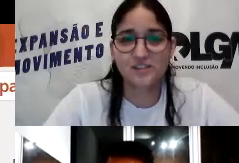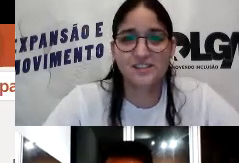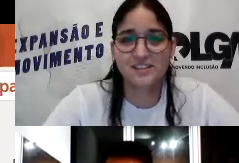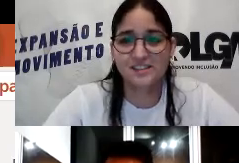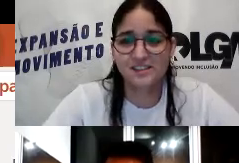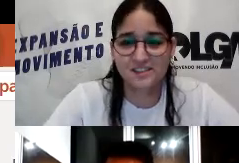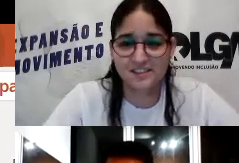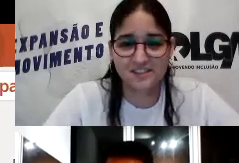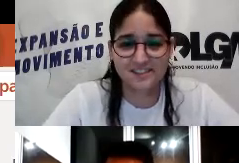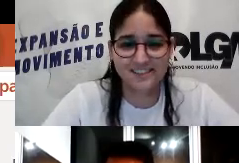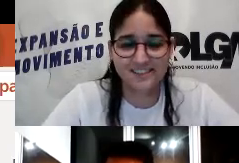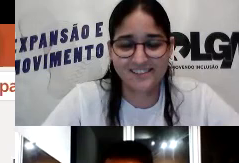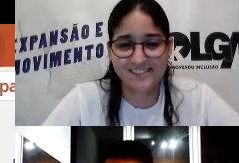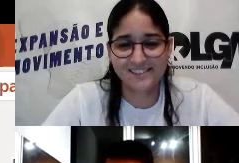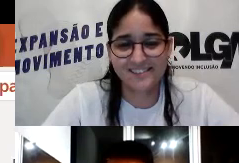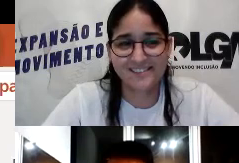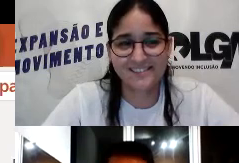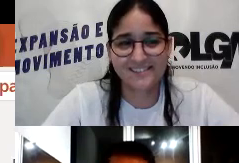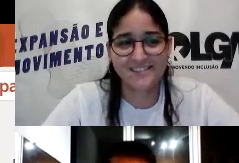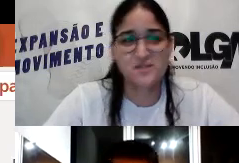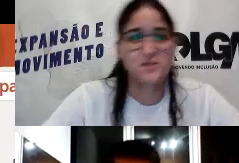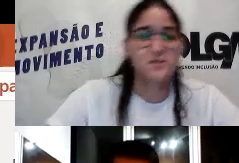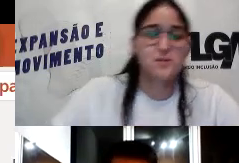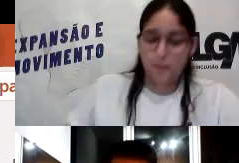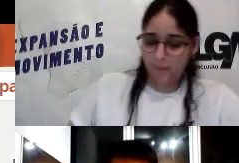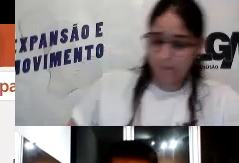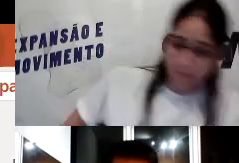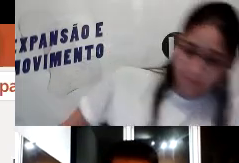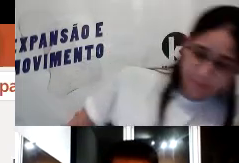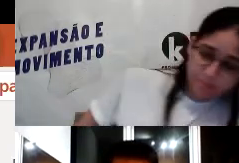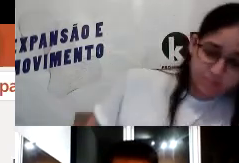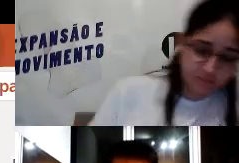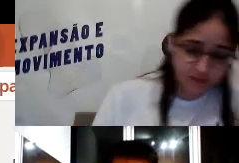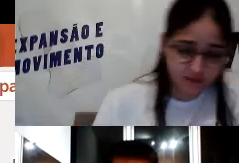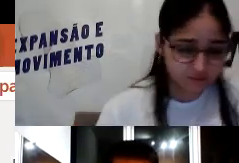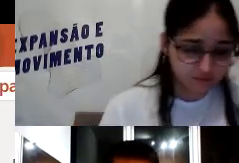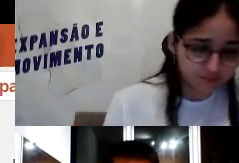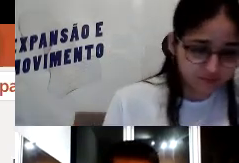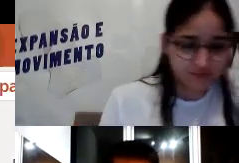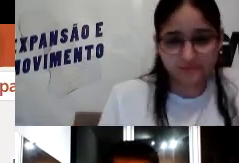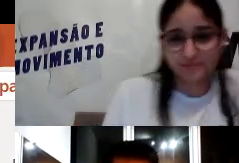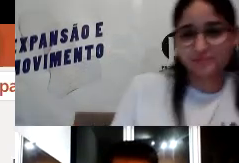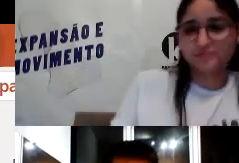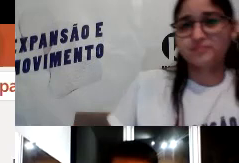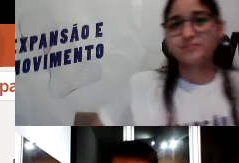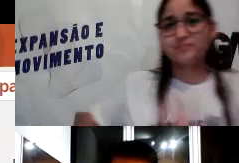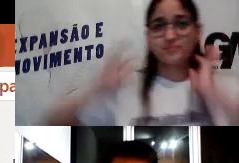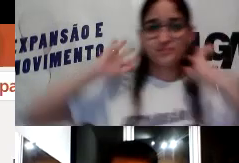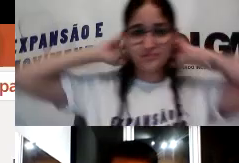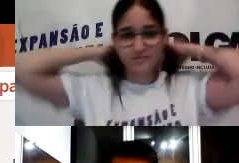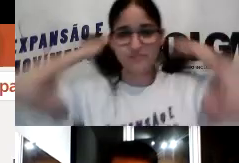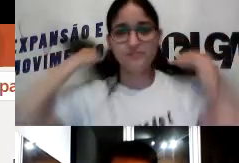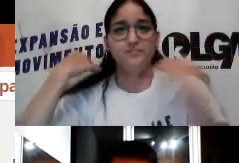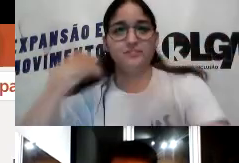Pronto. Ai, Fábio, eu só tenho que agradecer. É incrível como a gente fica aqui horas ouvindo você e não vai se